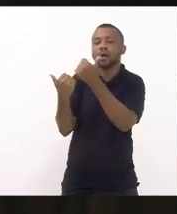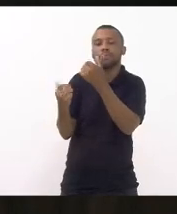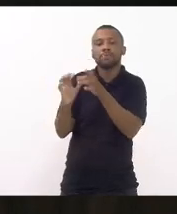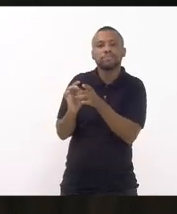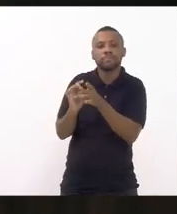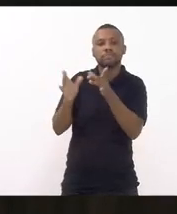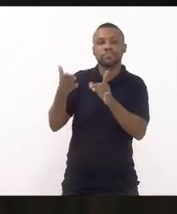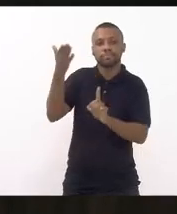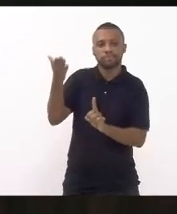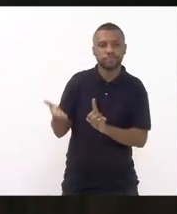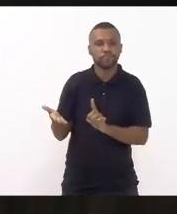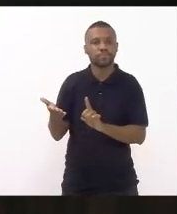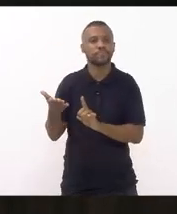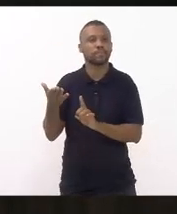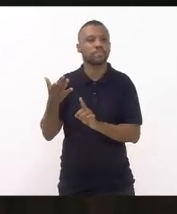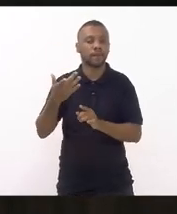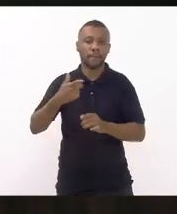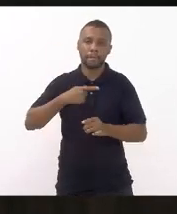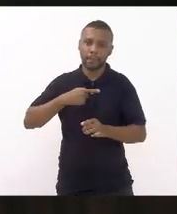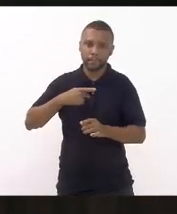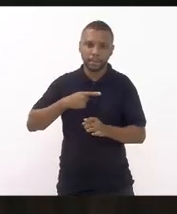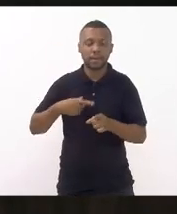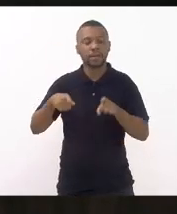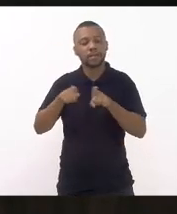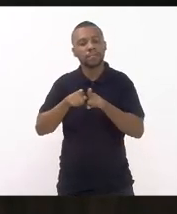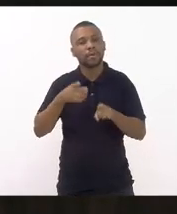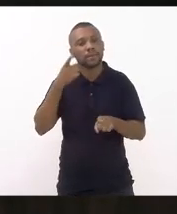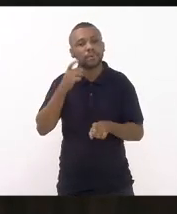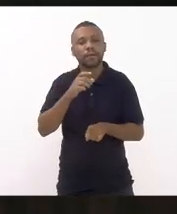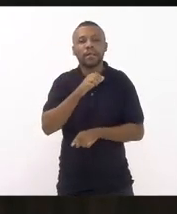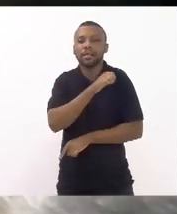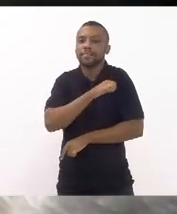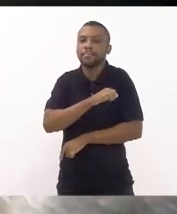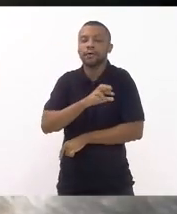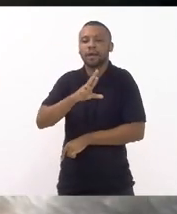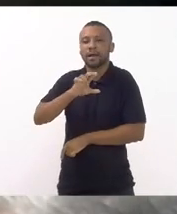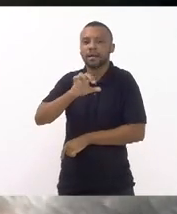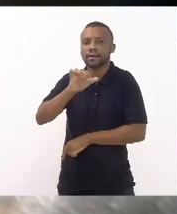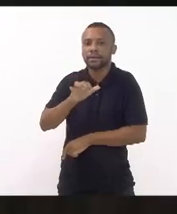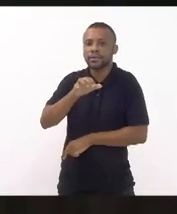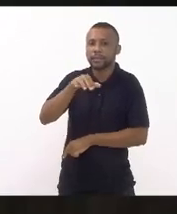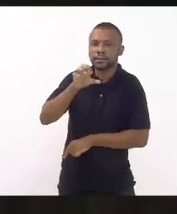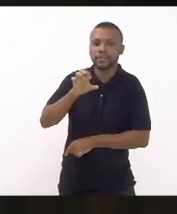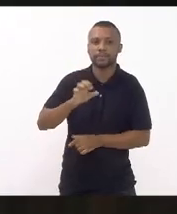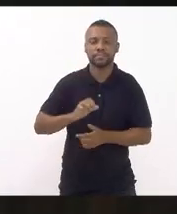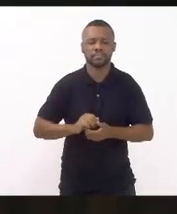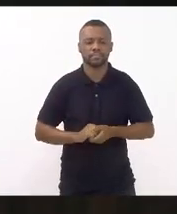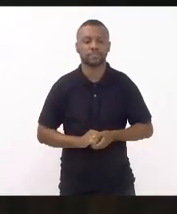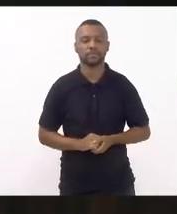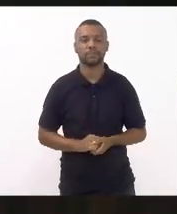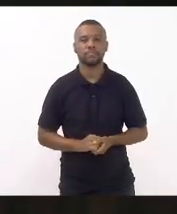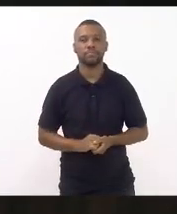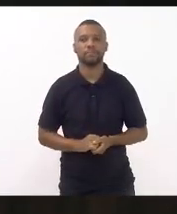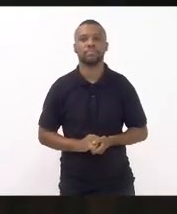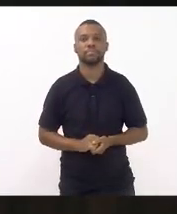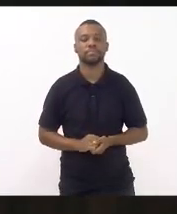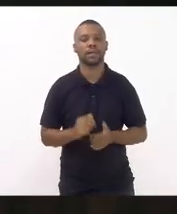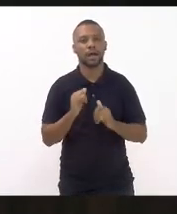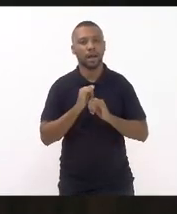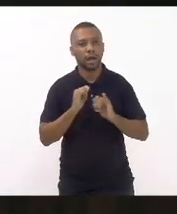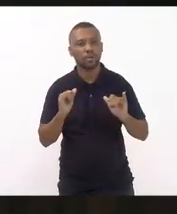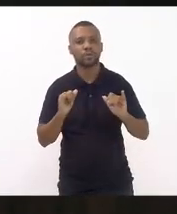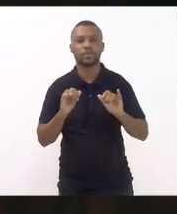concedida por Vossa Excelência para mim e para a deputada enfermeira Rejane. Então, obrigada, peço aí presidente. A mesa.